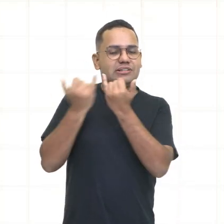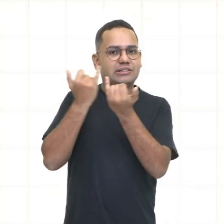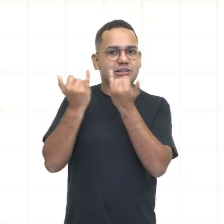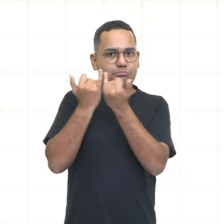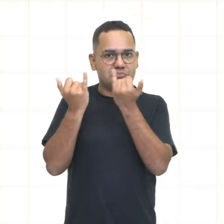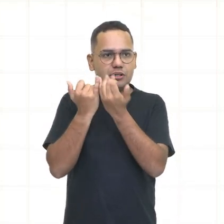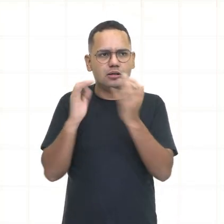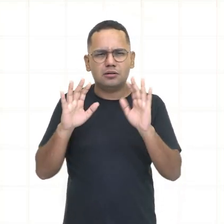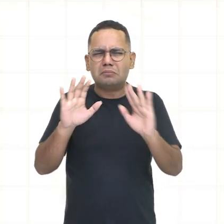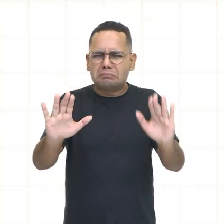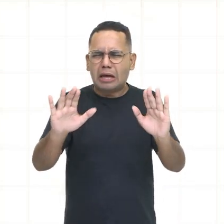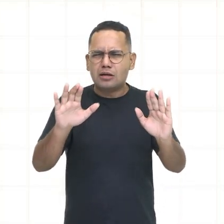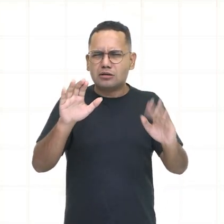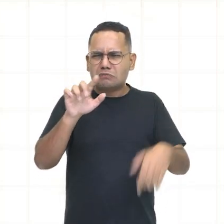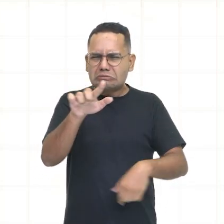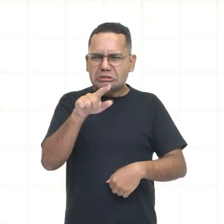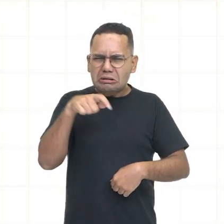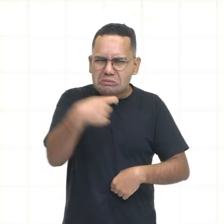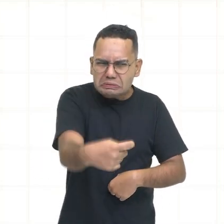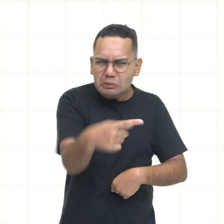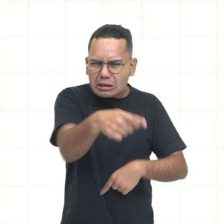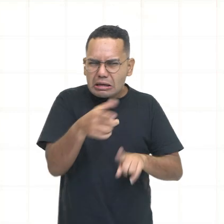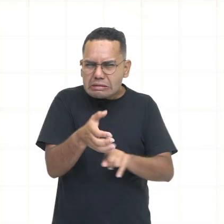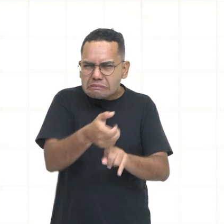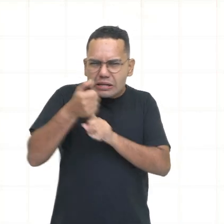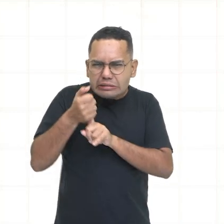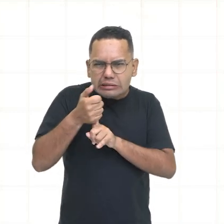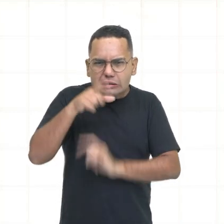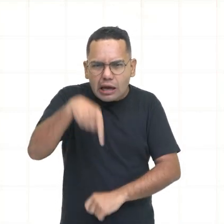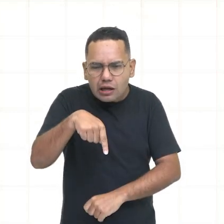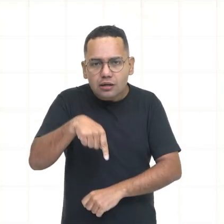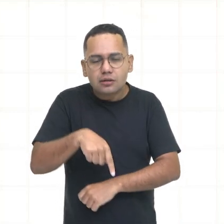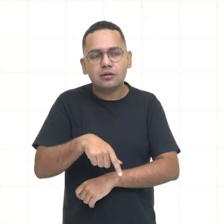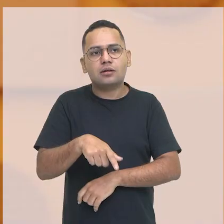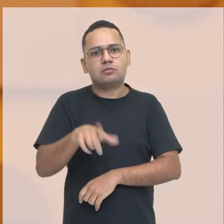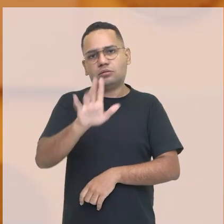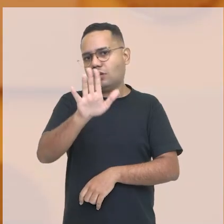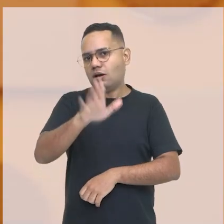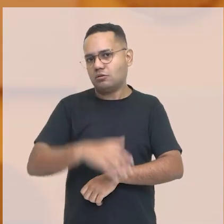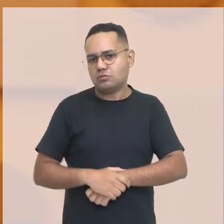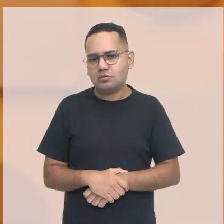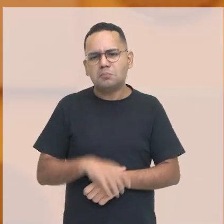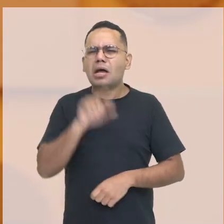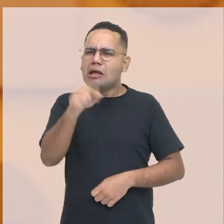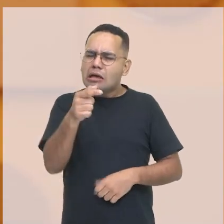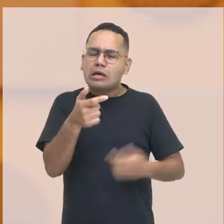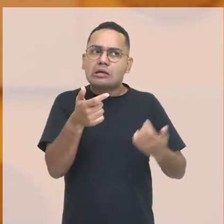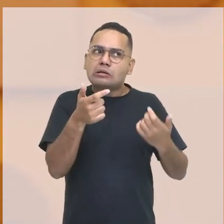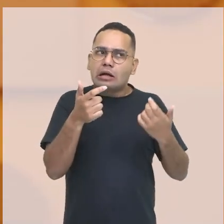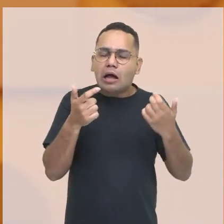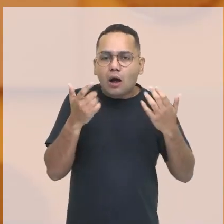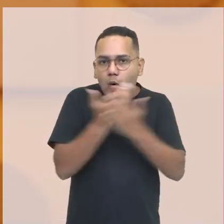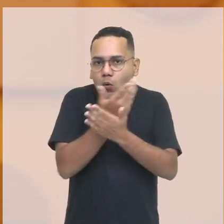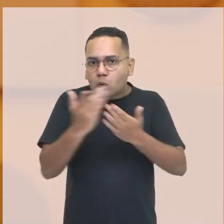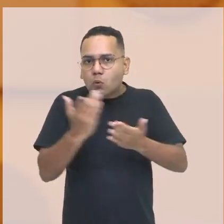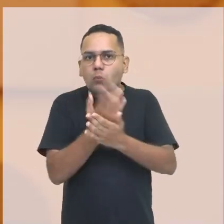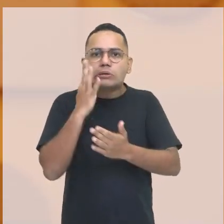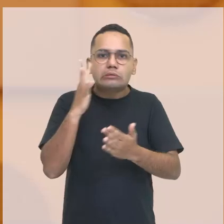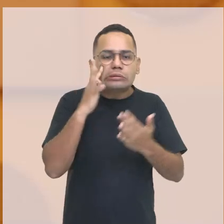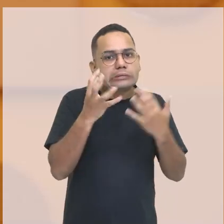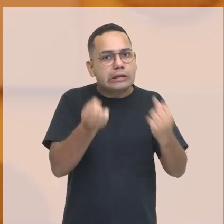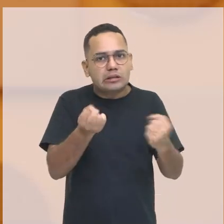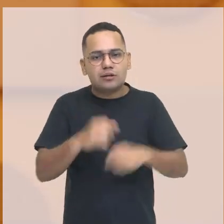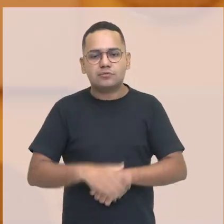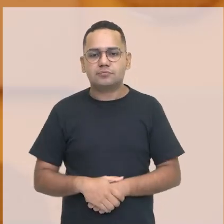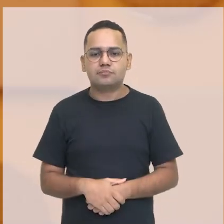Getúlio Vargas era fascista, tá, gente? Galera, o Getúlio Vargas simpatizava com o fascismo. Inclusive, esse